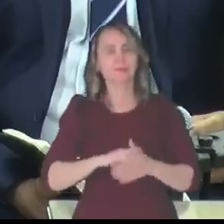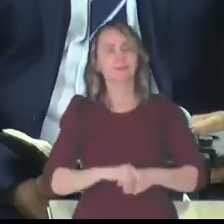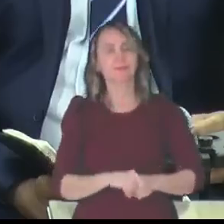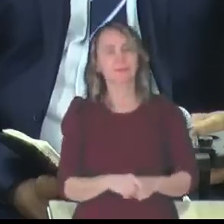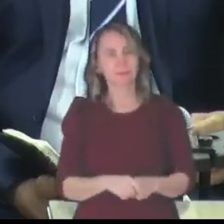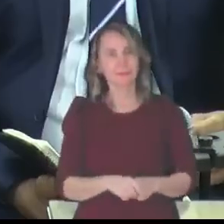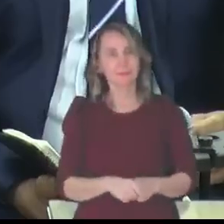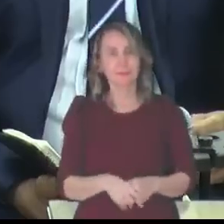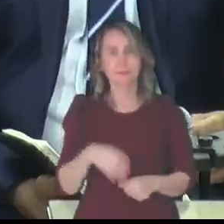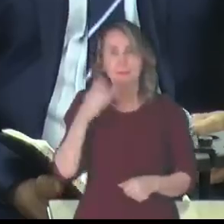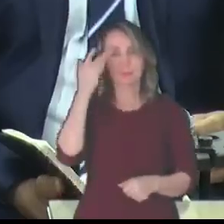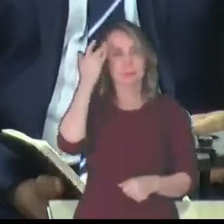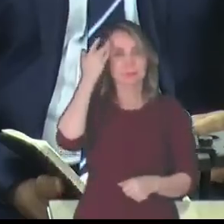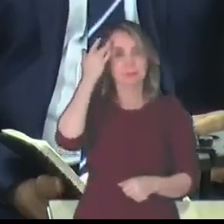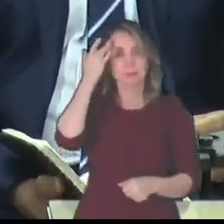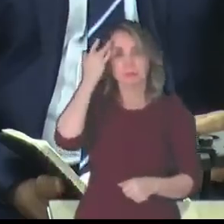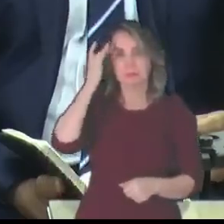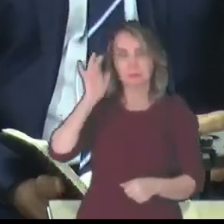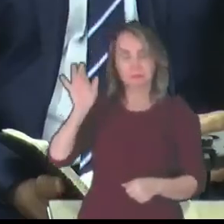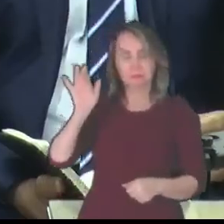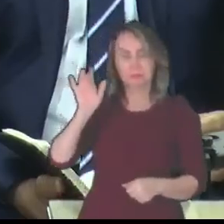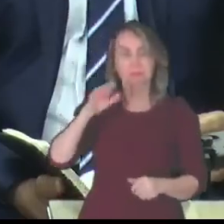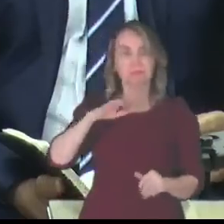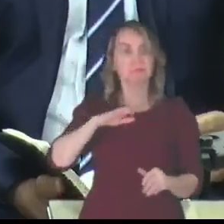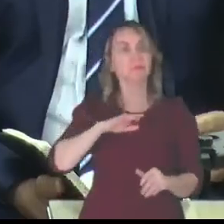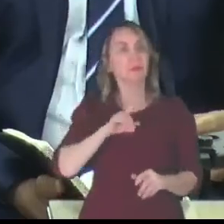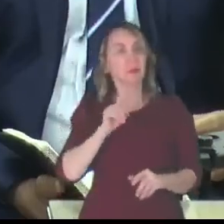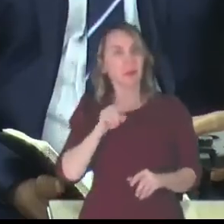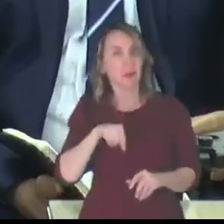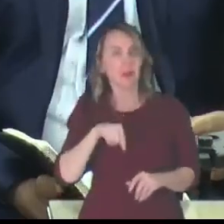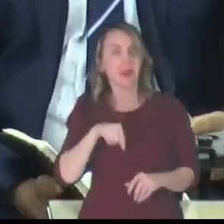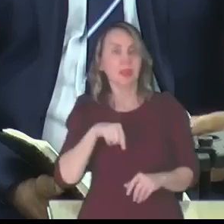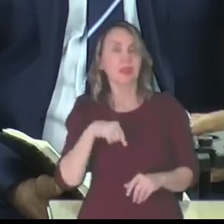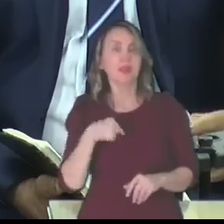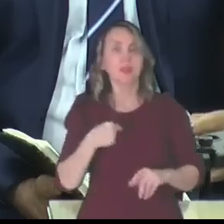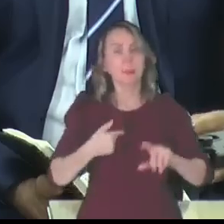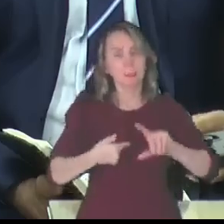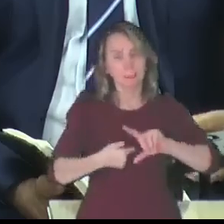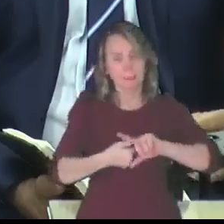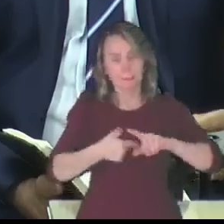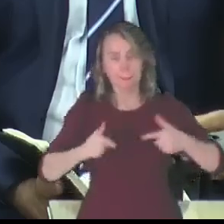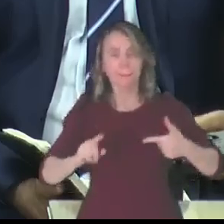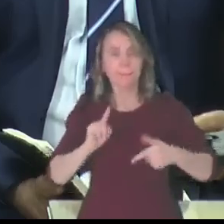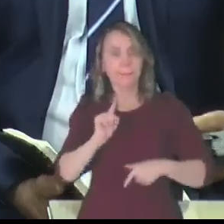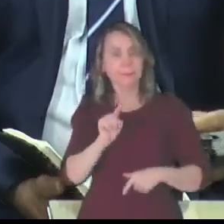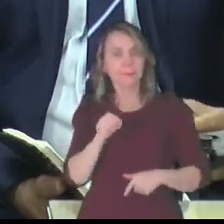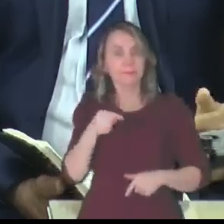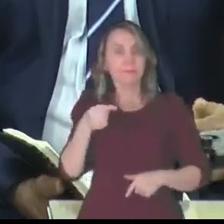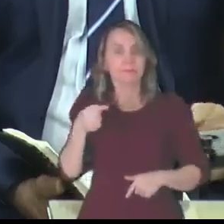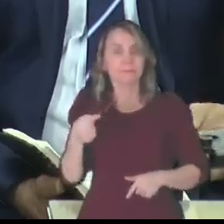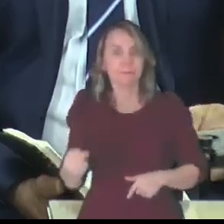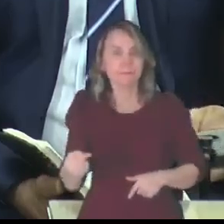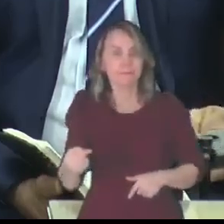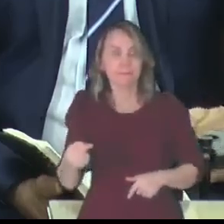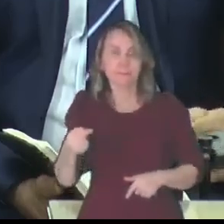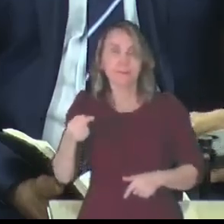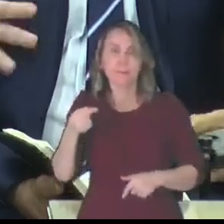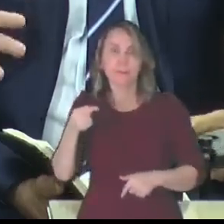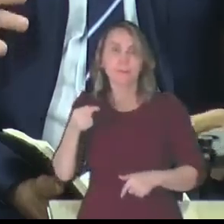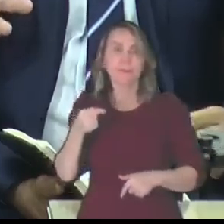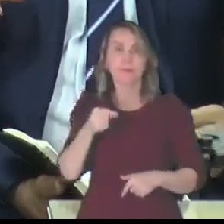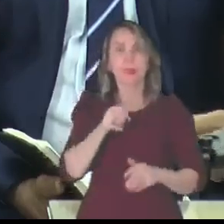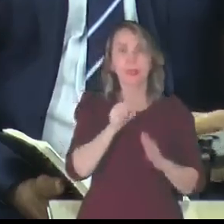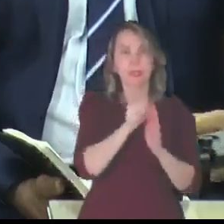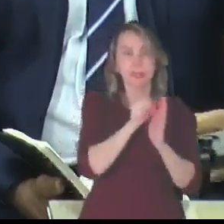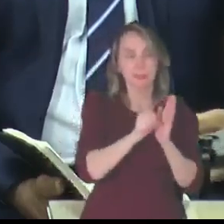não sei se é o mundo pós-moderno não sei se é agitação dos últimos séculos do século